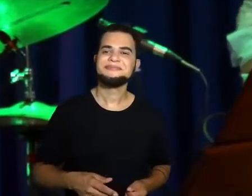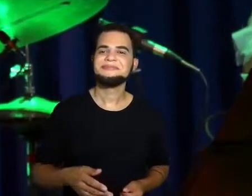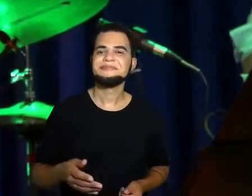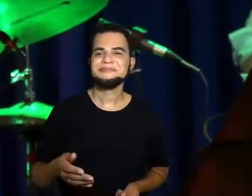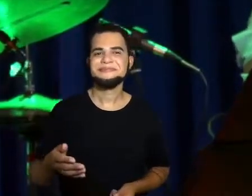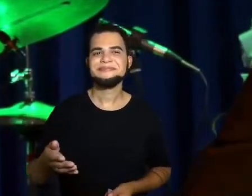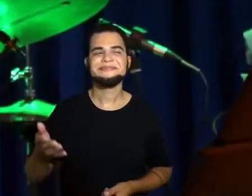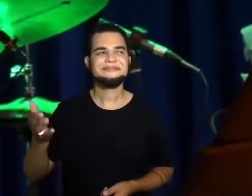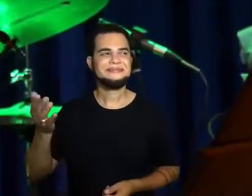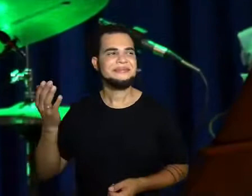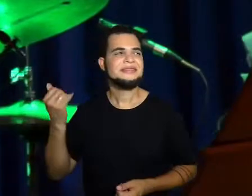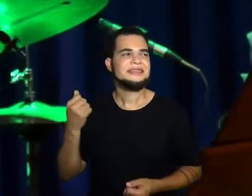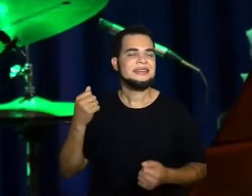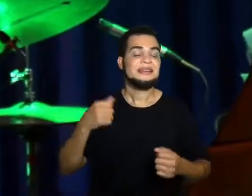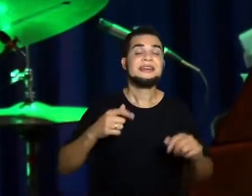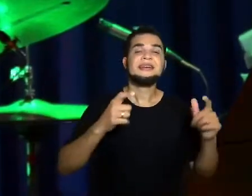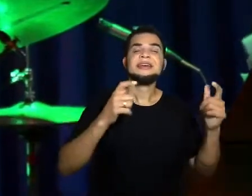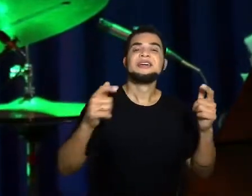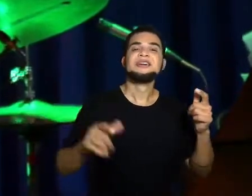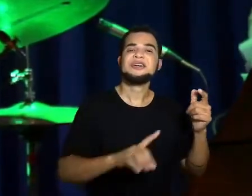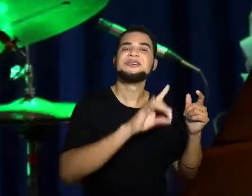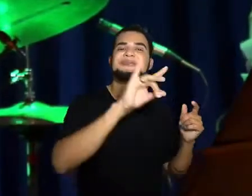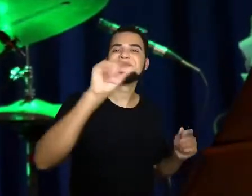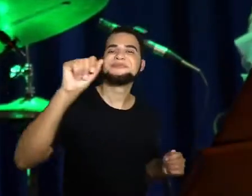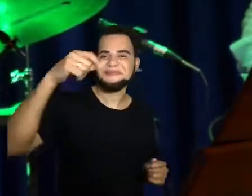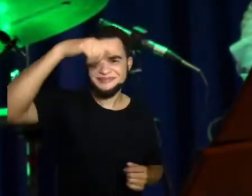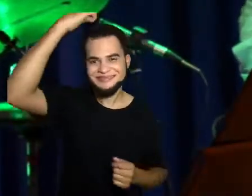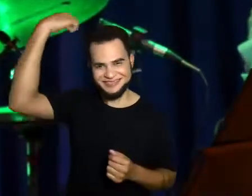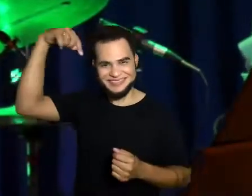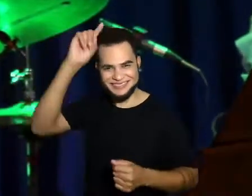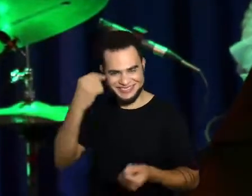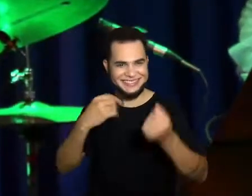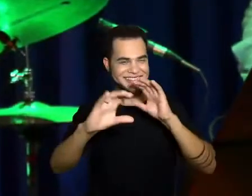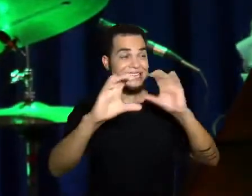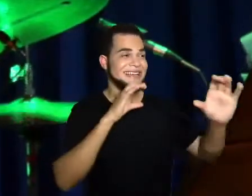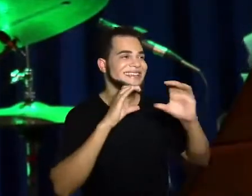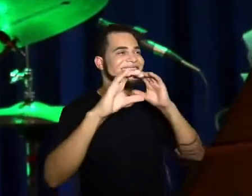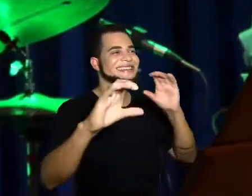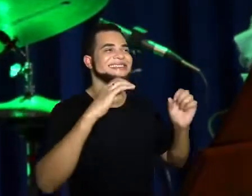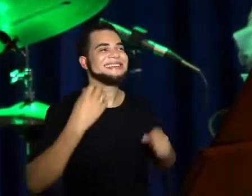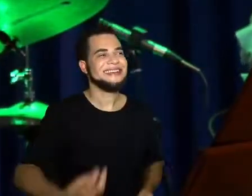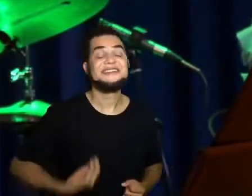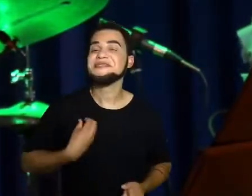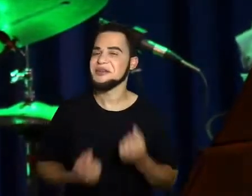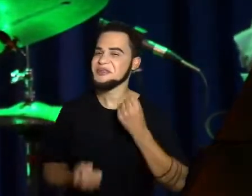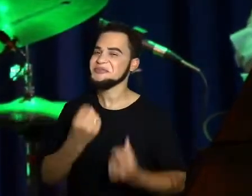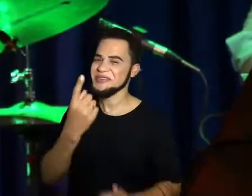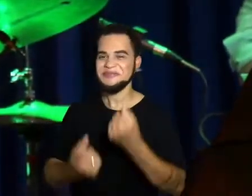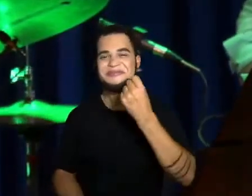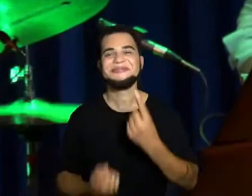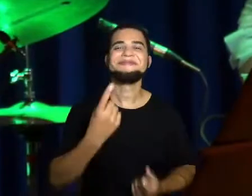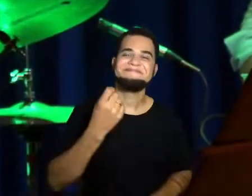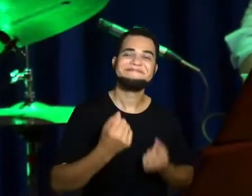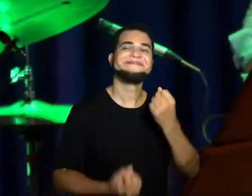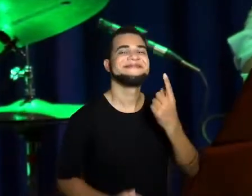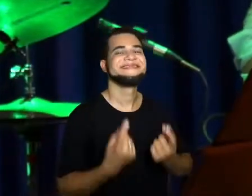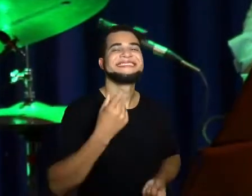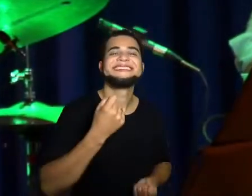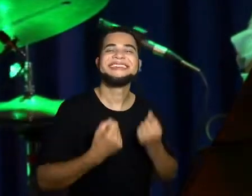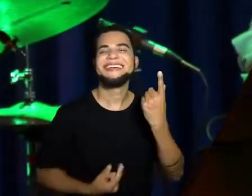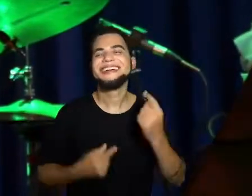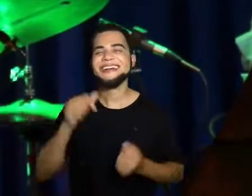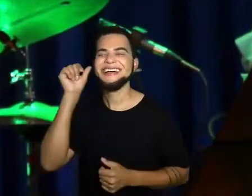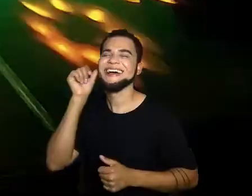E muito bom. Dia de santo tem Antônio, Pedro e João. Algodão doce, pipoca, milho, canjica e quentão. Xixita,